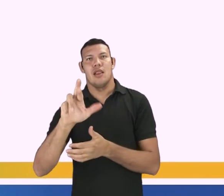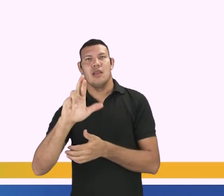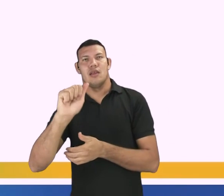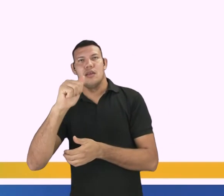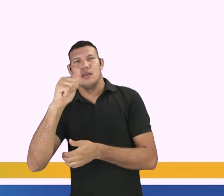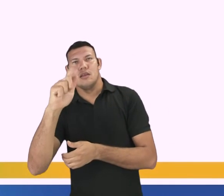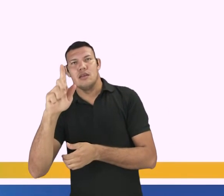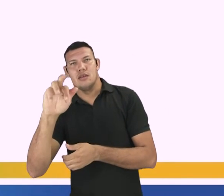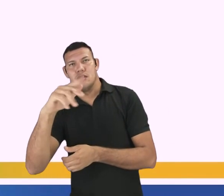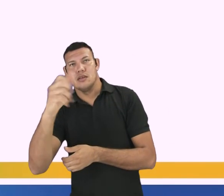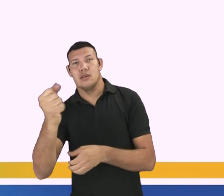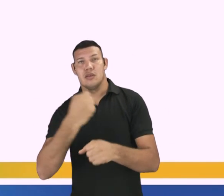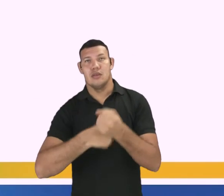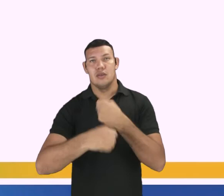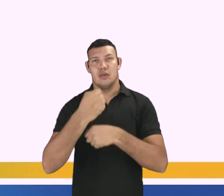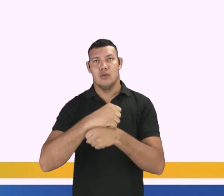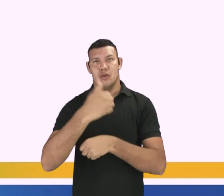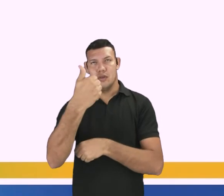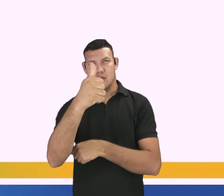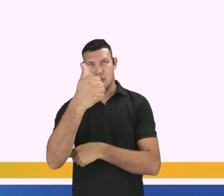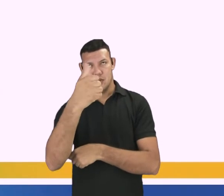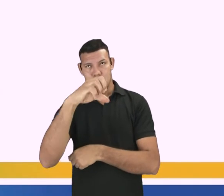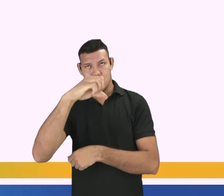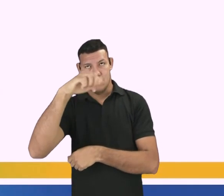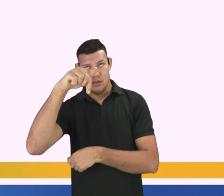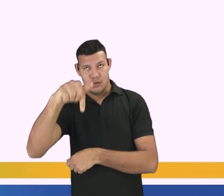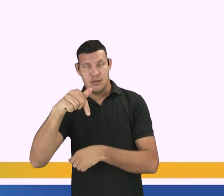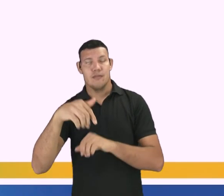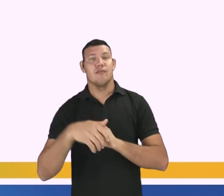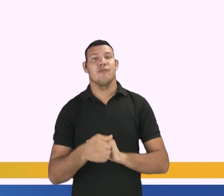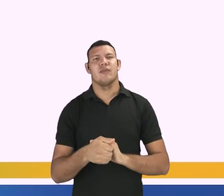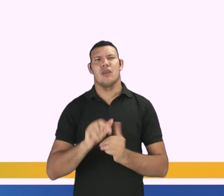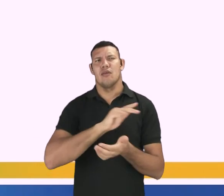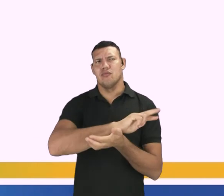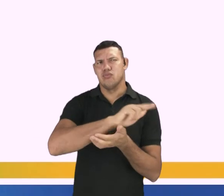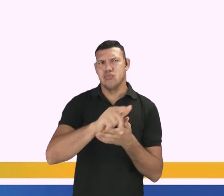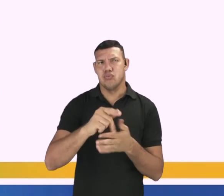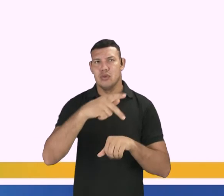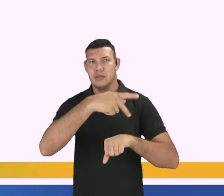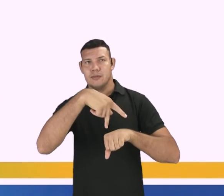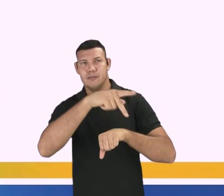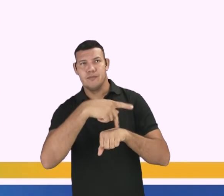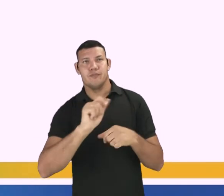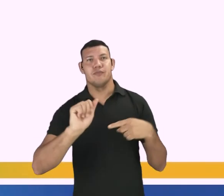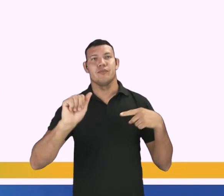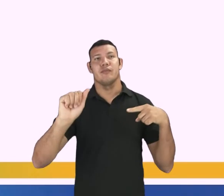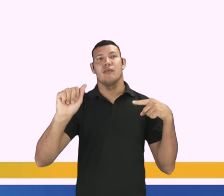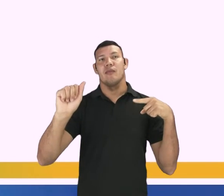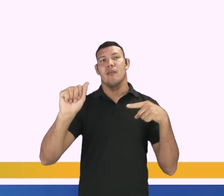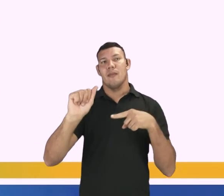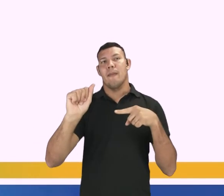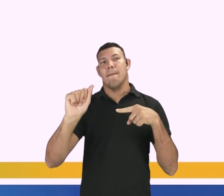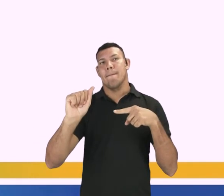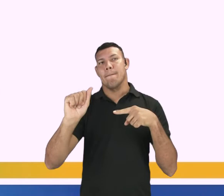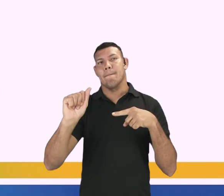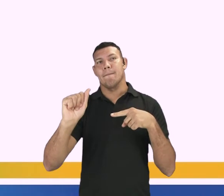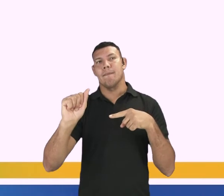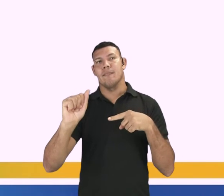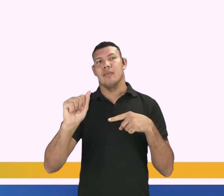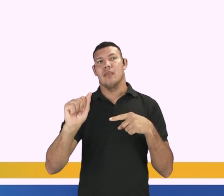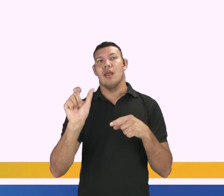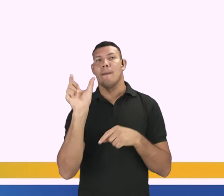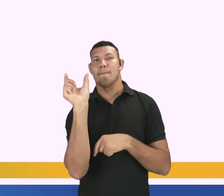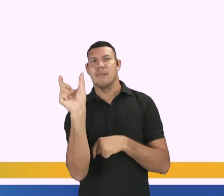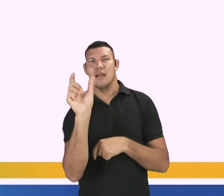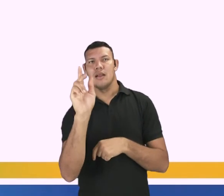medievais. A respeito das heresias medievais, é correto afirmar que o termo heresia designava uma